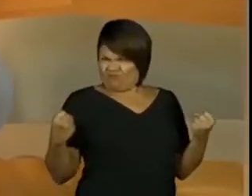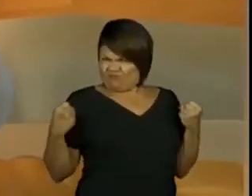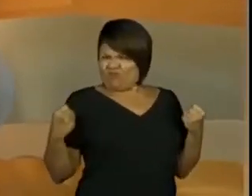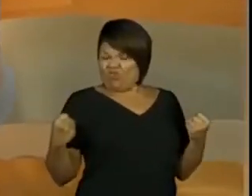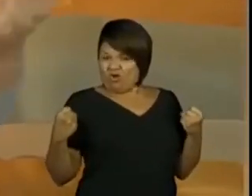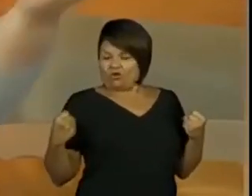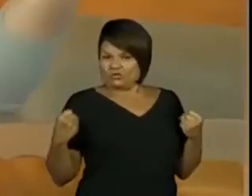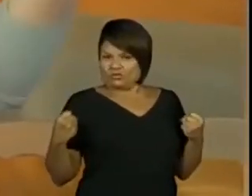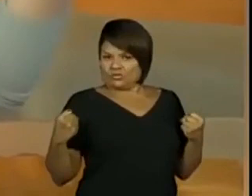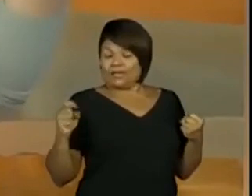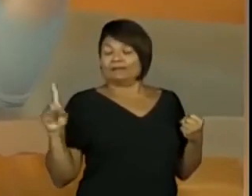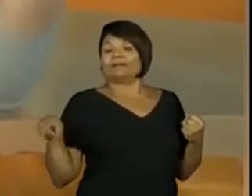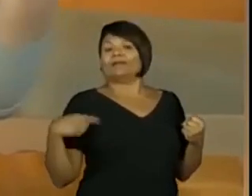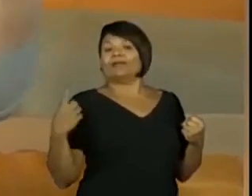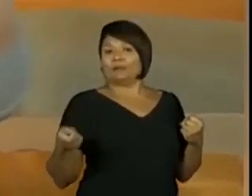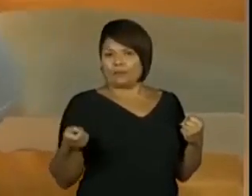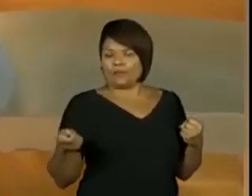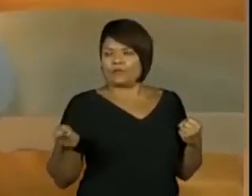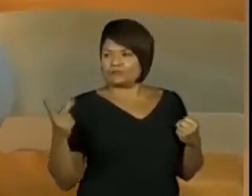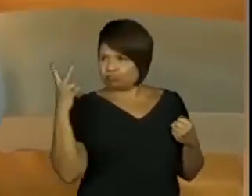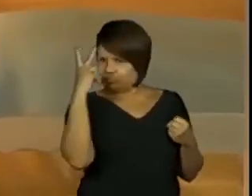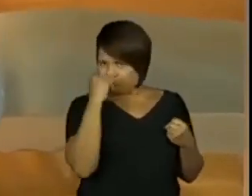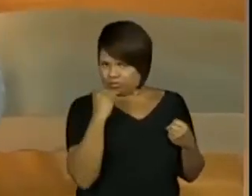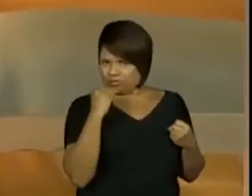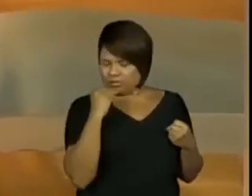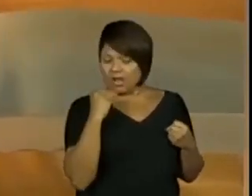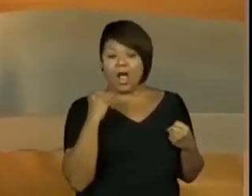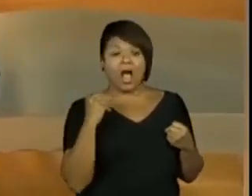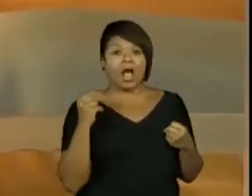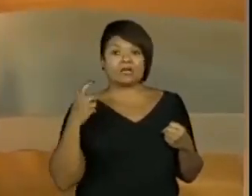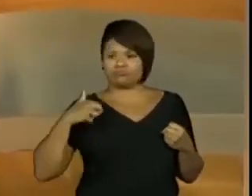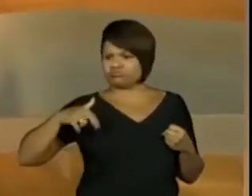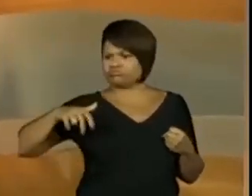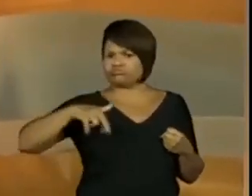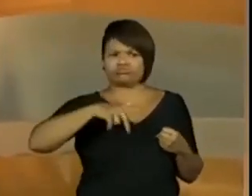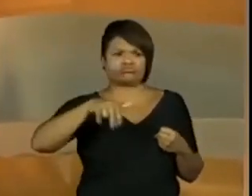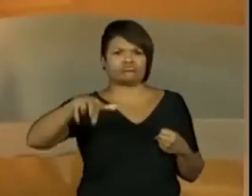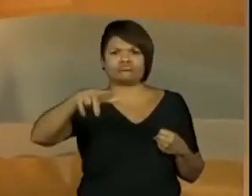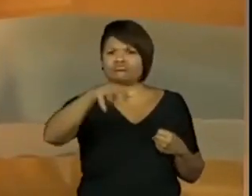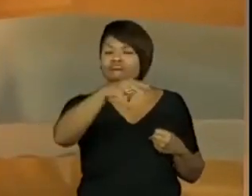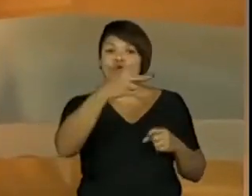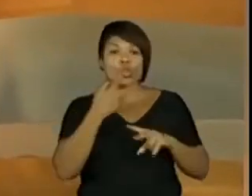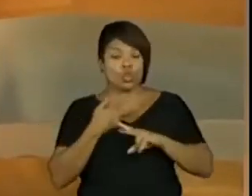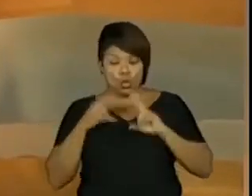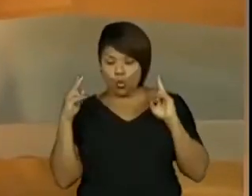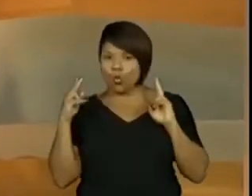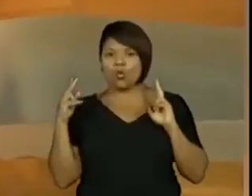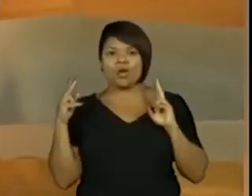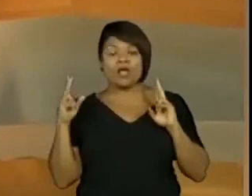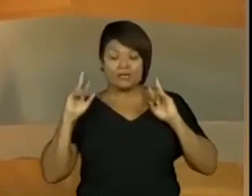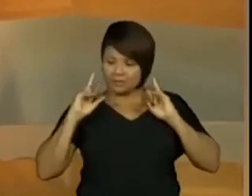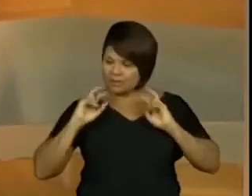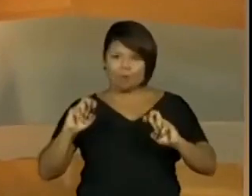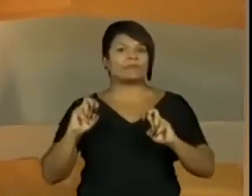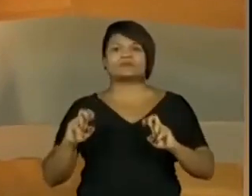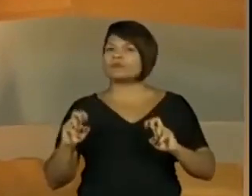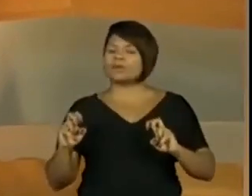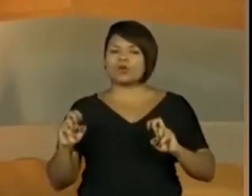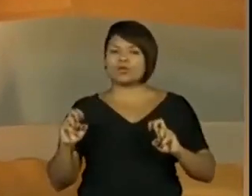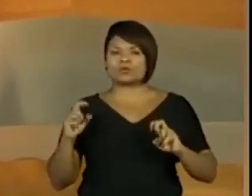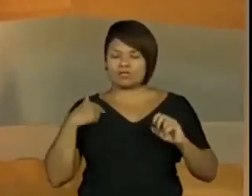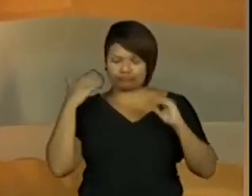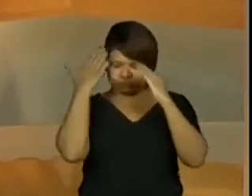Também saiu nu, em pleno reino, não percebendo a tamanha cegueira em que